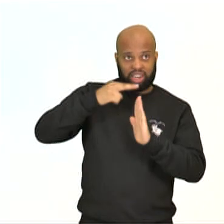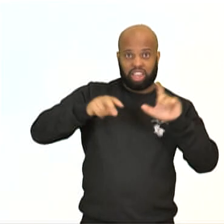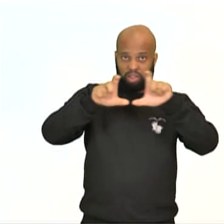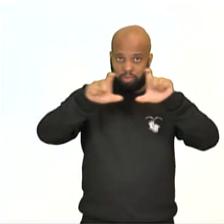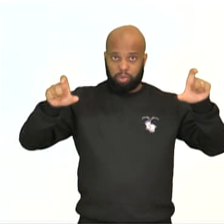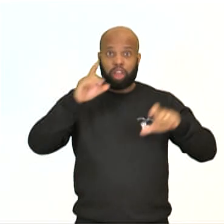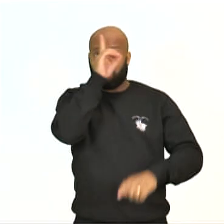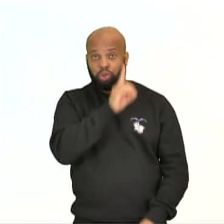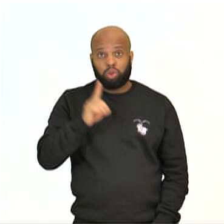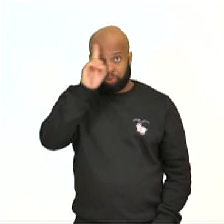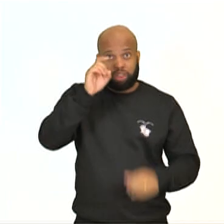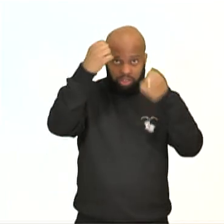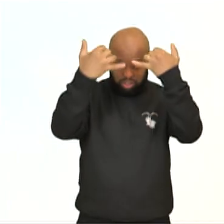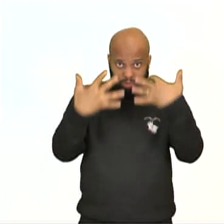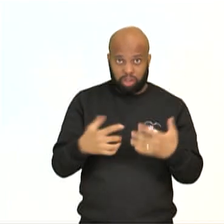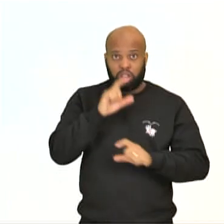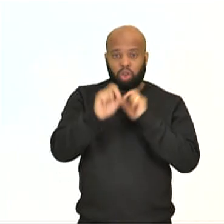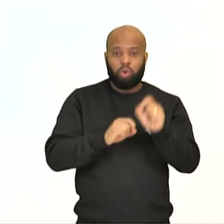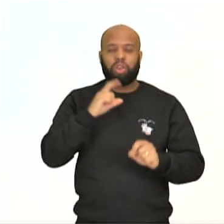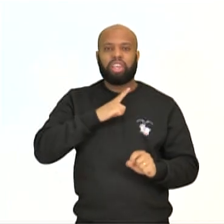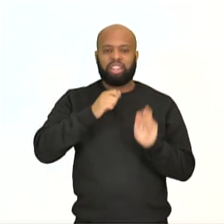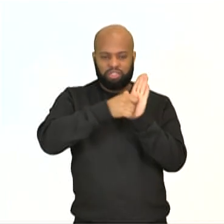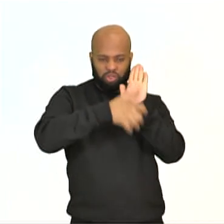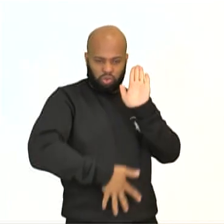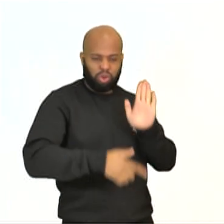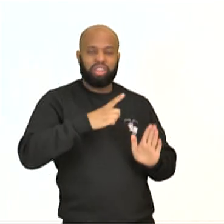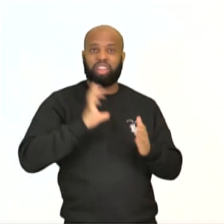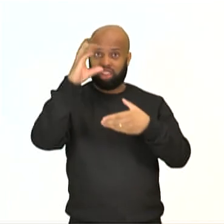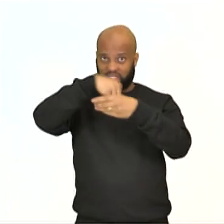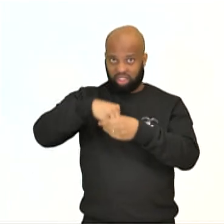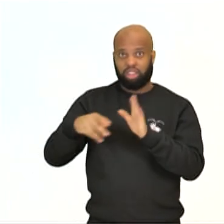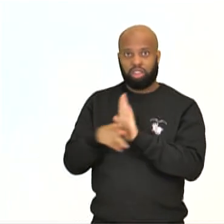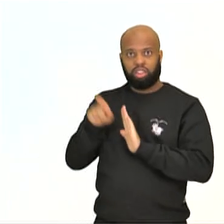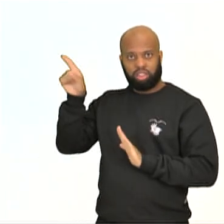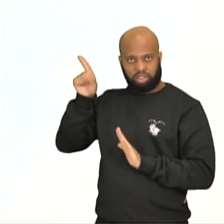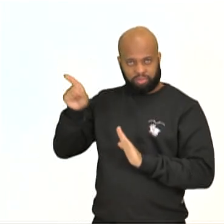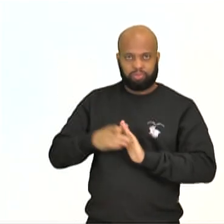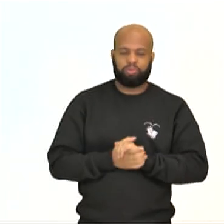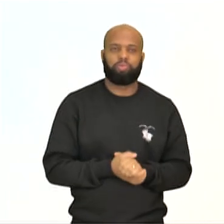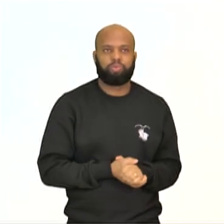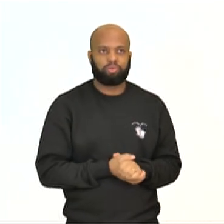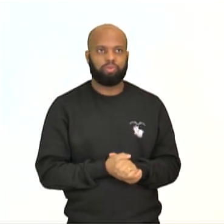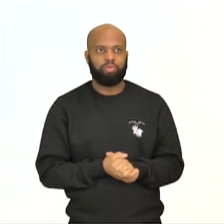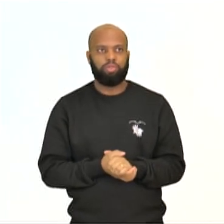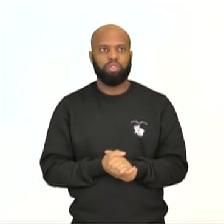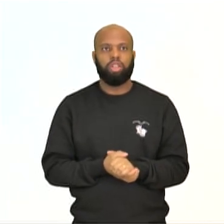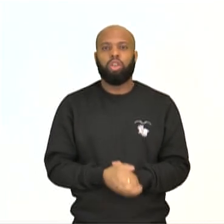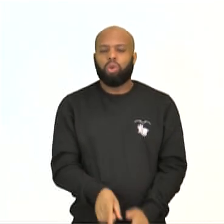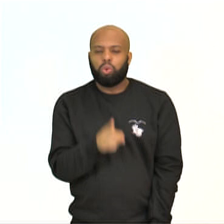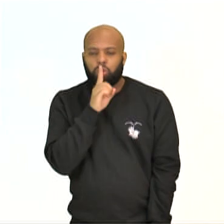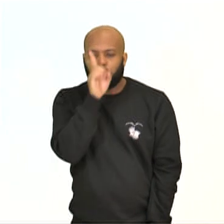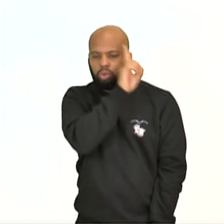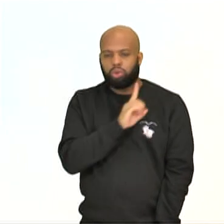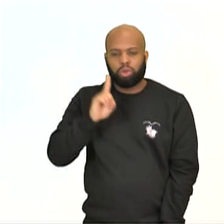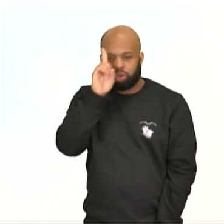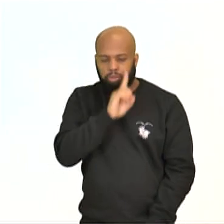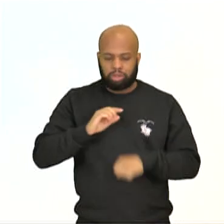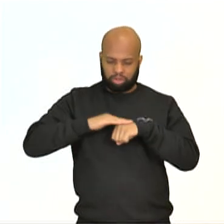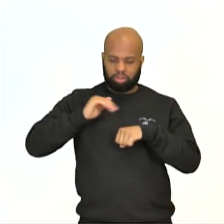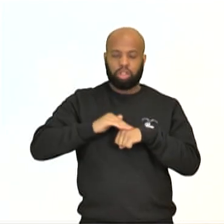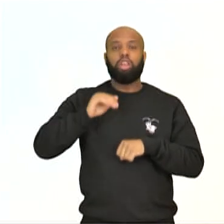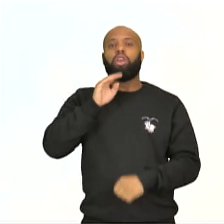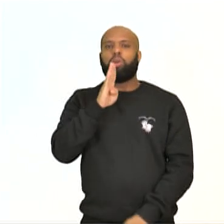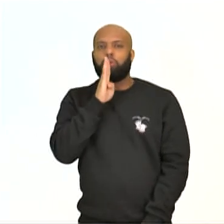de domingo e explique qual figura de linguagem está presente em seu sentido. O silêncio de domingo me consola,